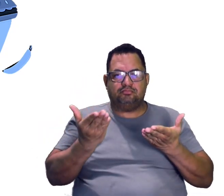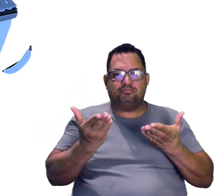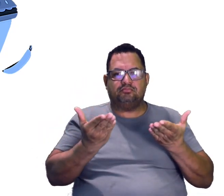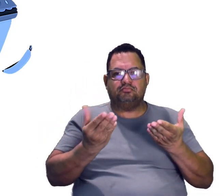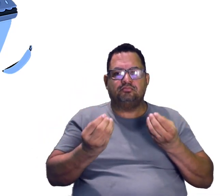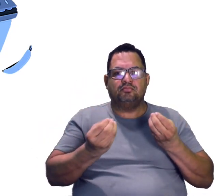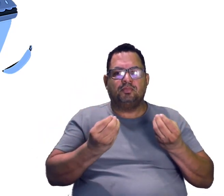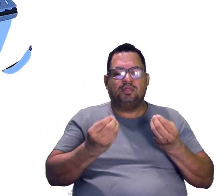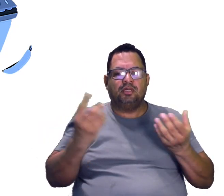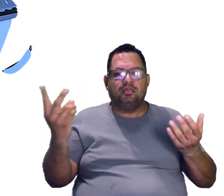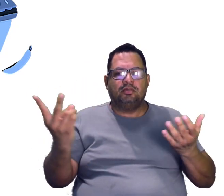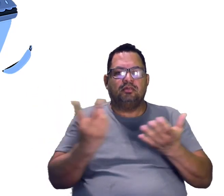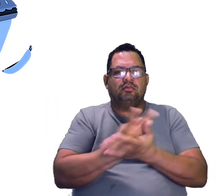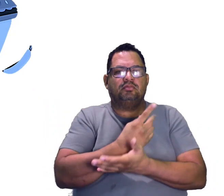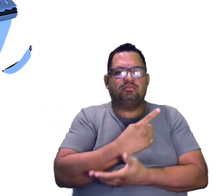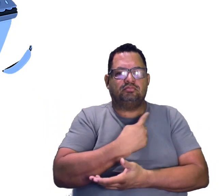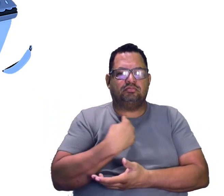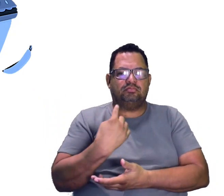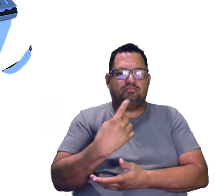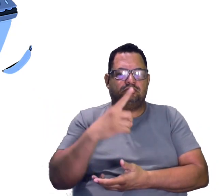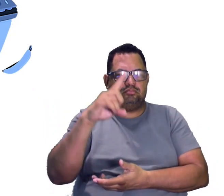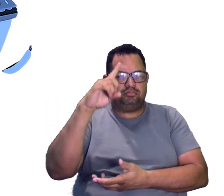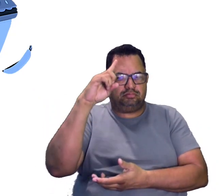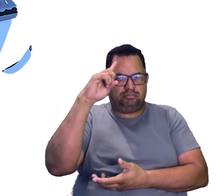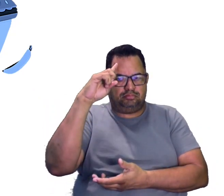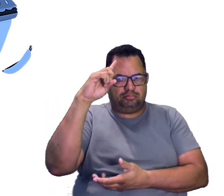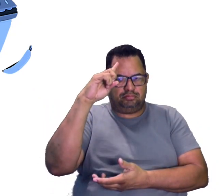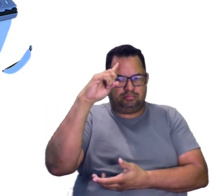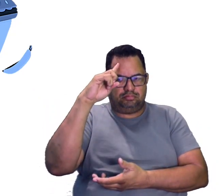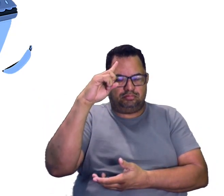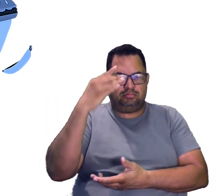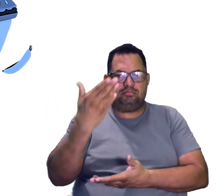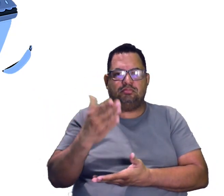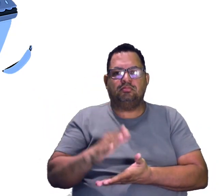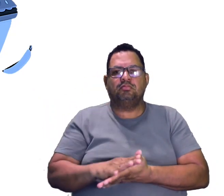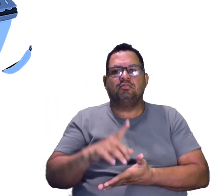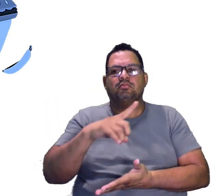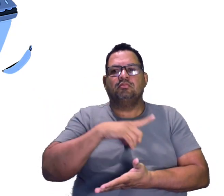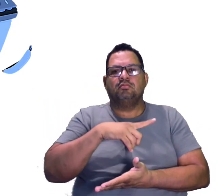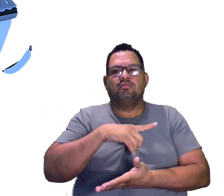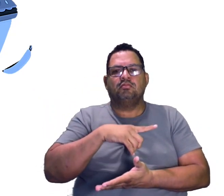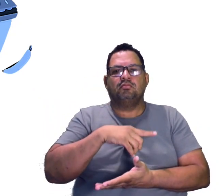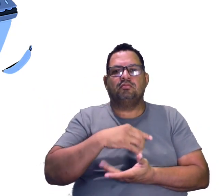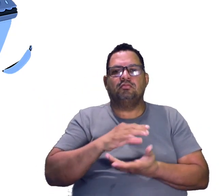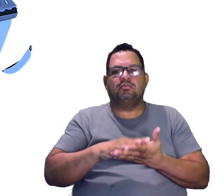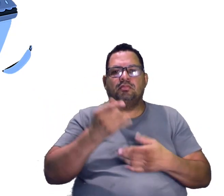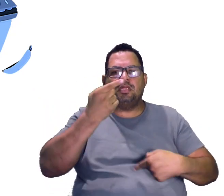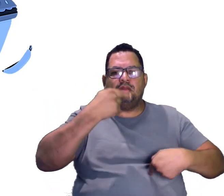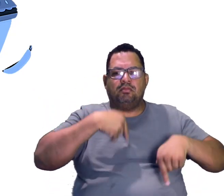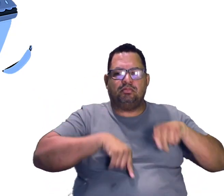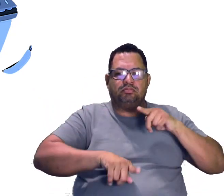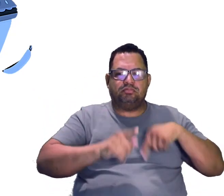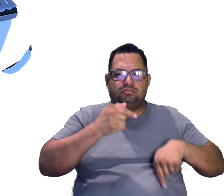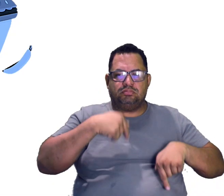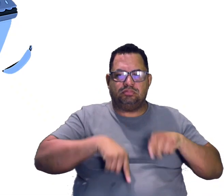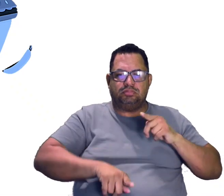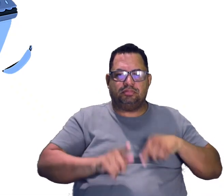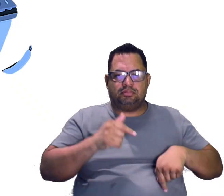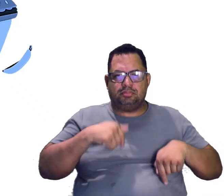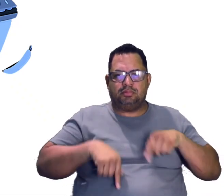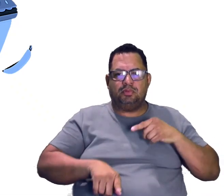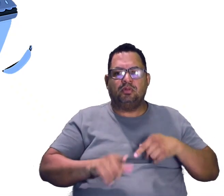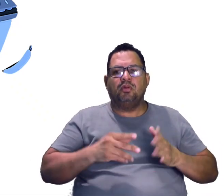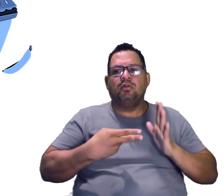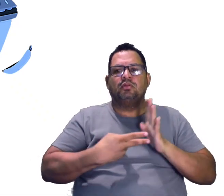das coisas que acontecem no nosso cotidiano. E entre elas nós temos o quê? O metabolismo. Ah, é metabolismo? O